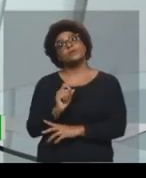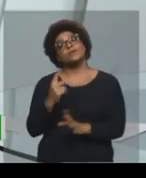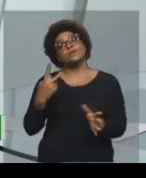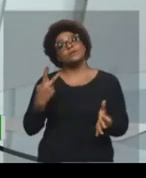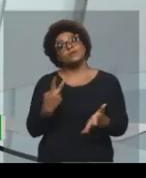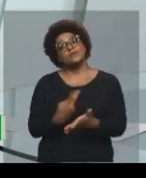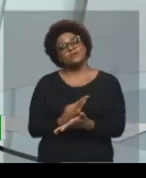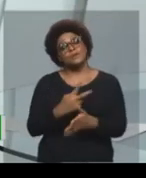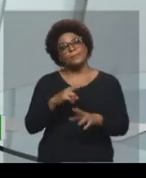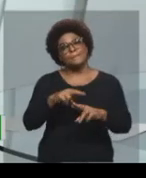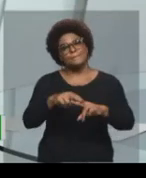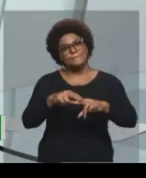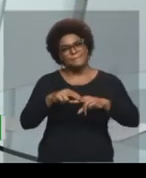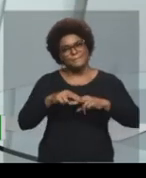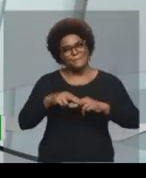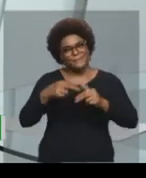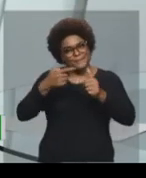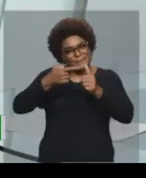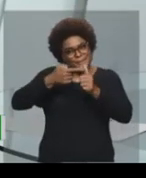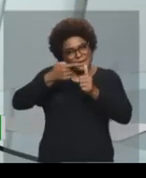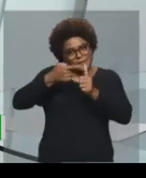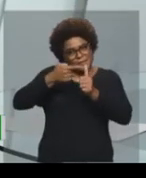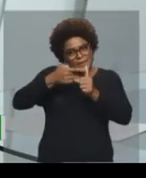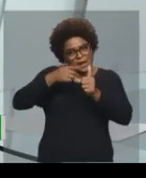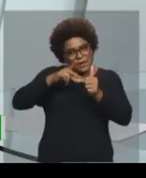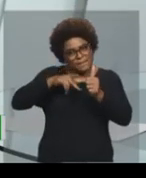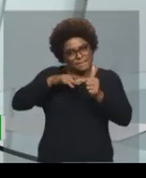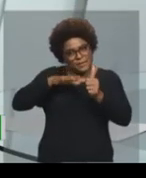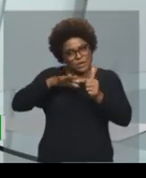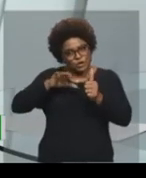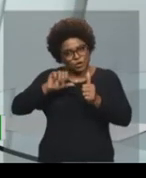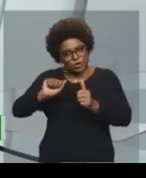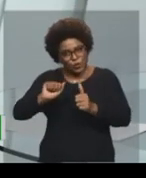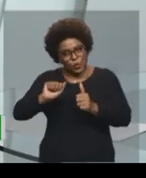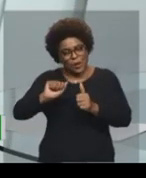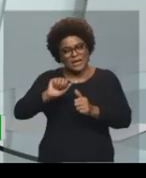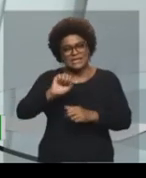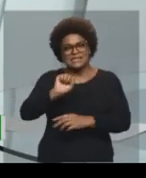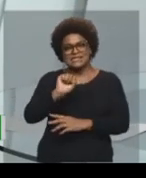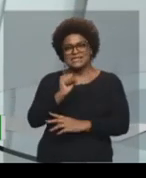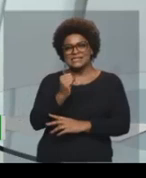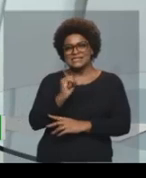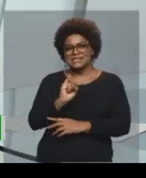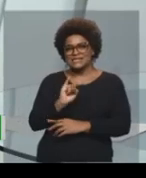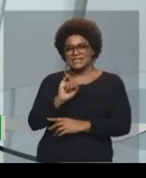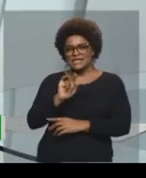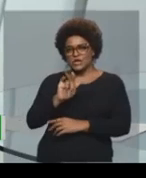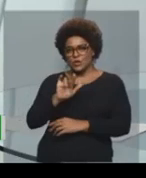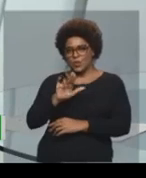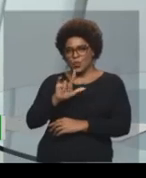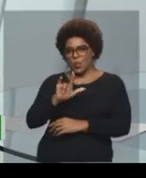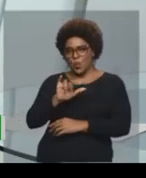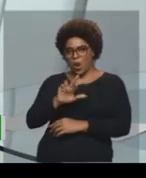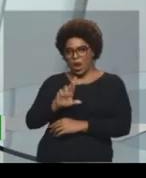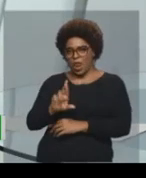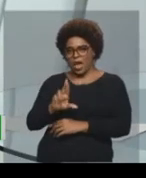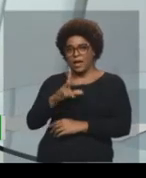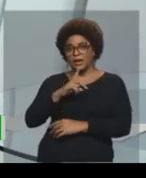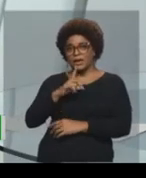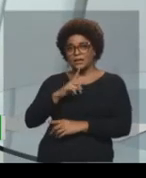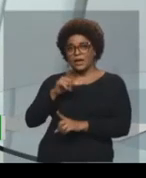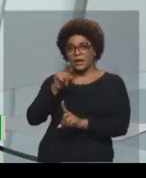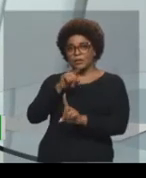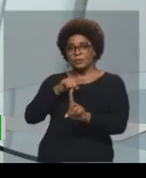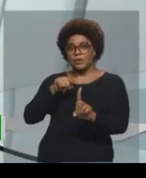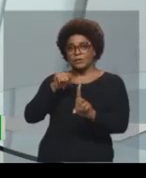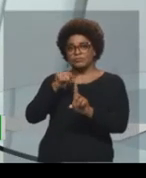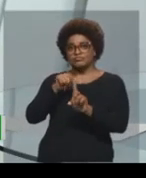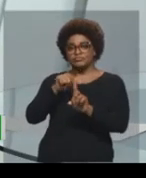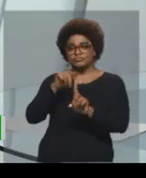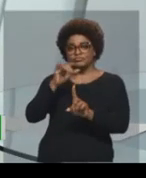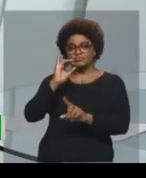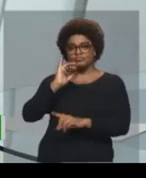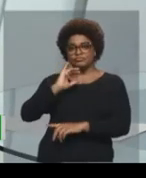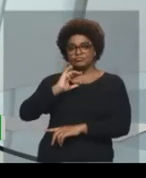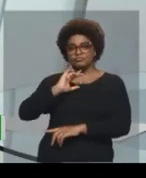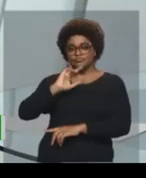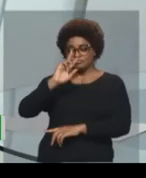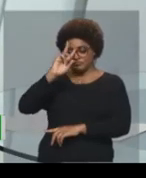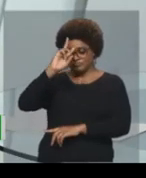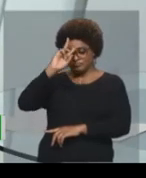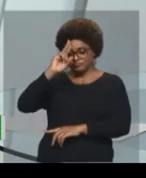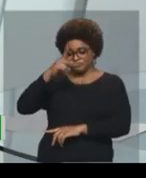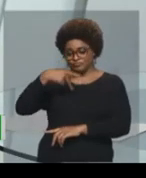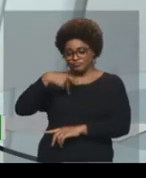pessoa do singular. A primeira pessoa do singular traz essa subjetividade, traz isso que é próprio